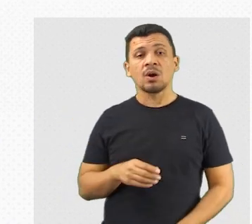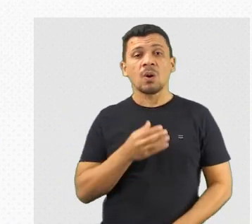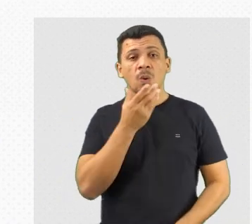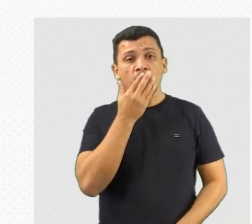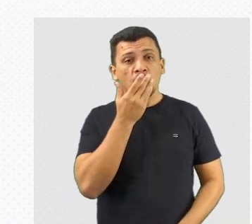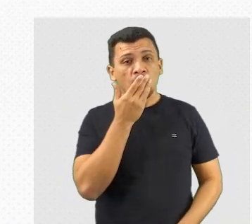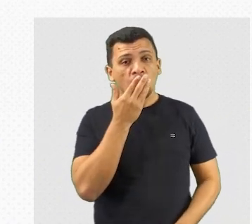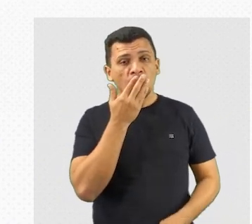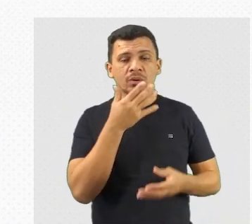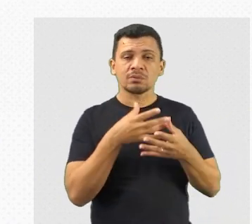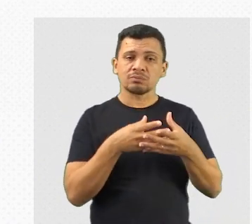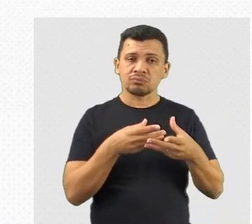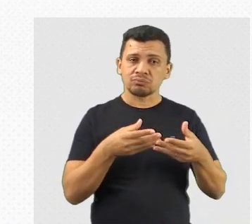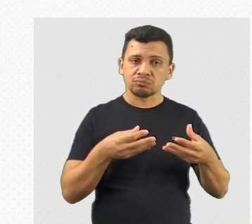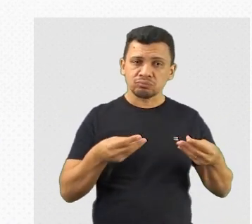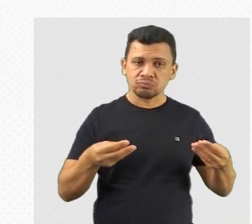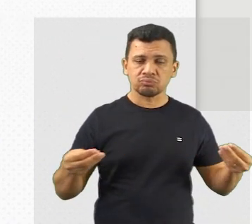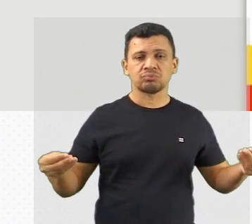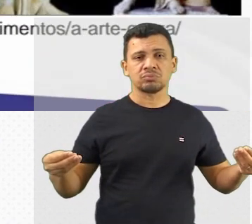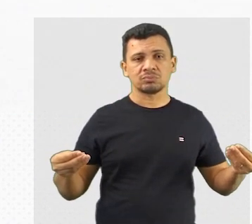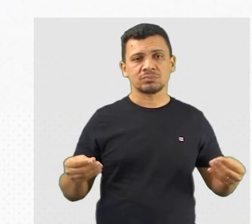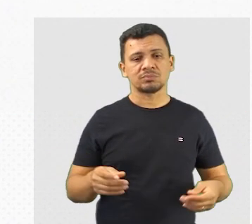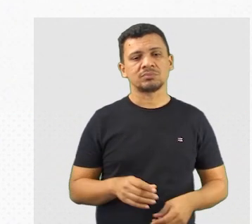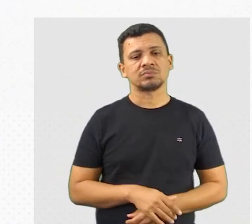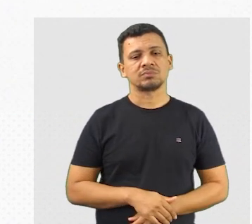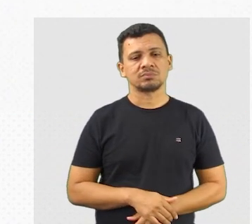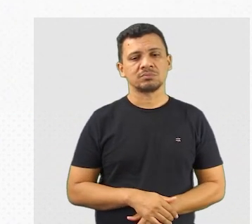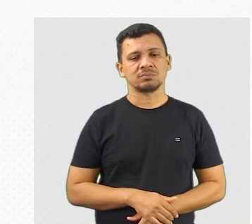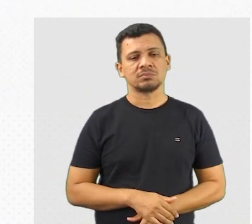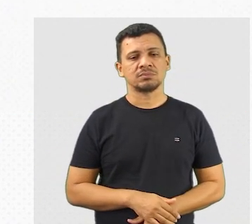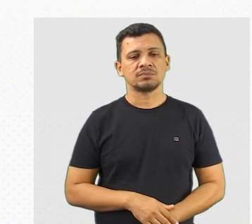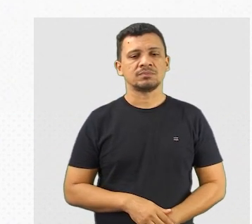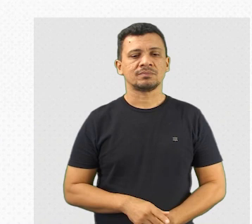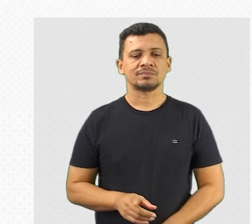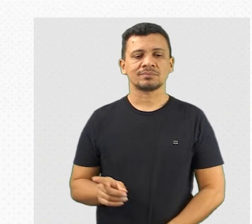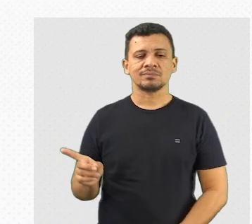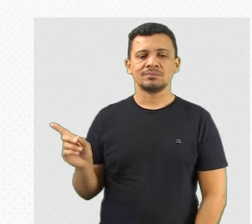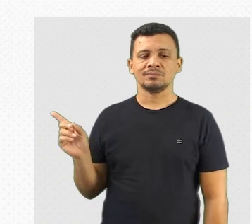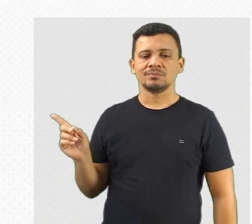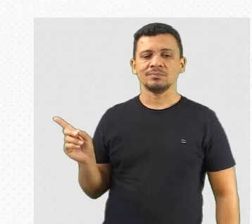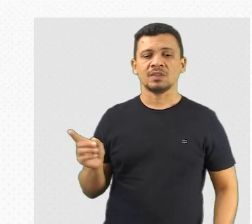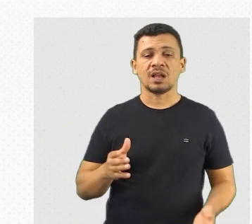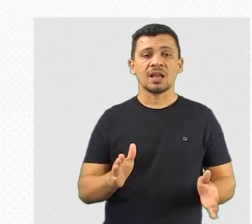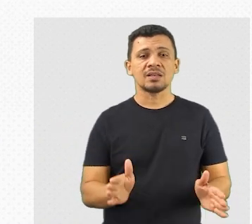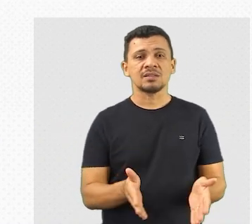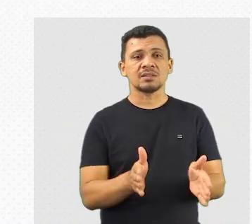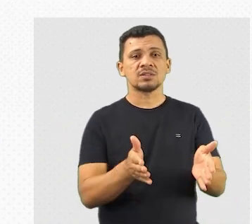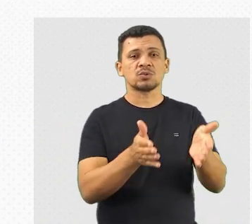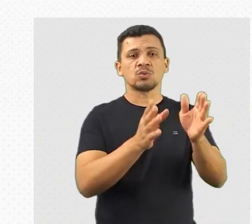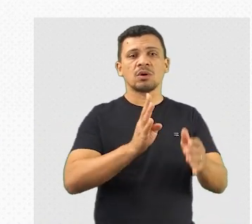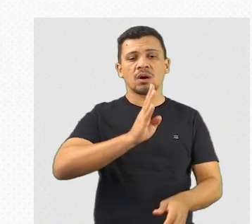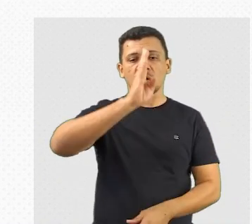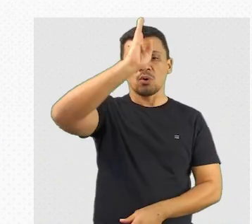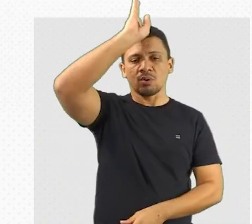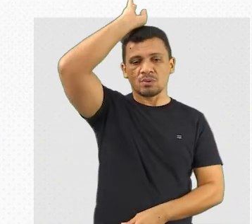foram perdendo, assim como as gregas também. Beleza? Olha aí, ó. Escultura romana de corpo inteiro. É óbvio que não tem para onde